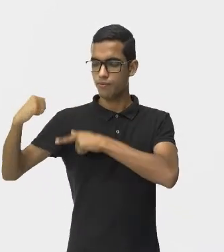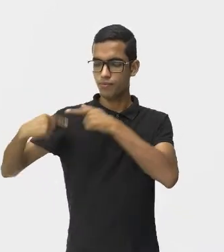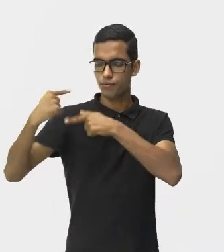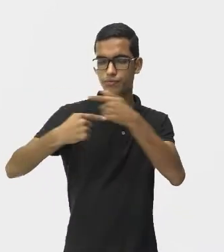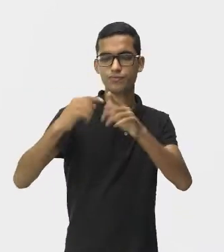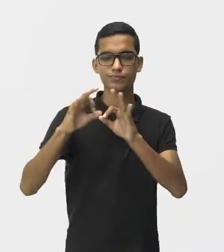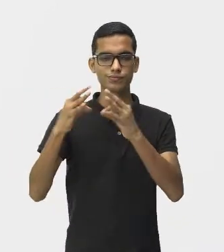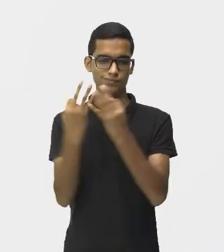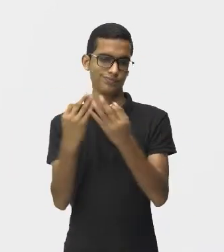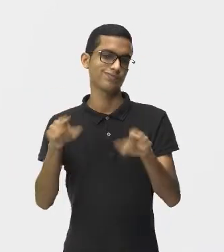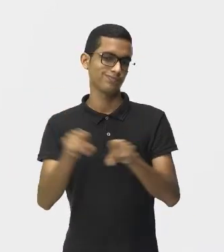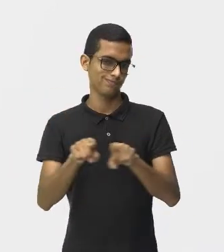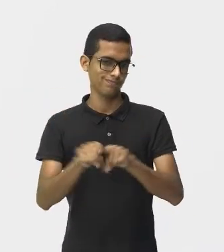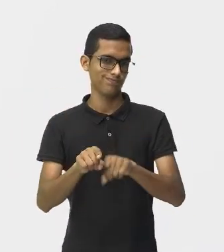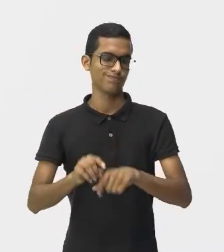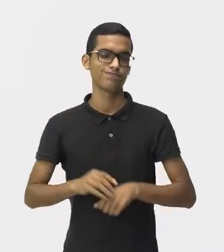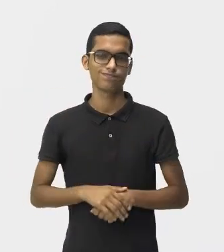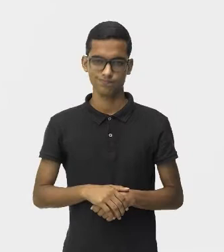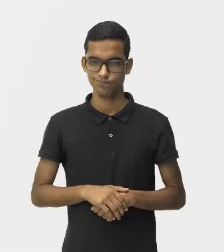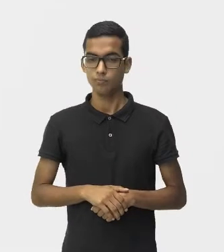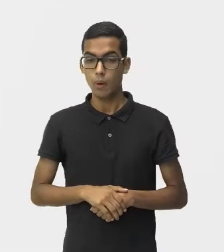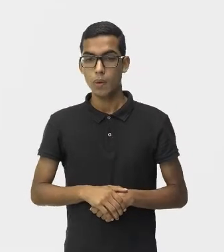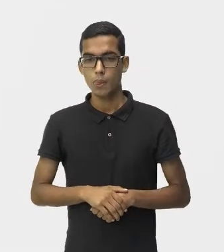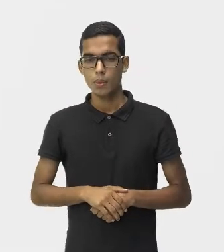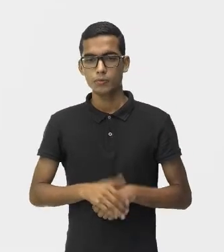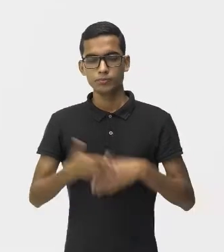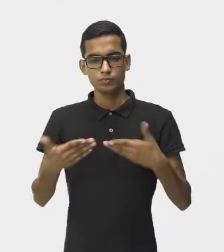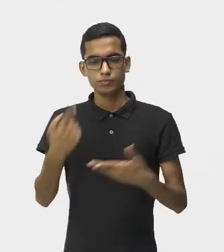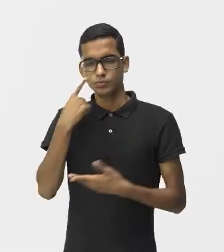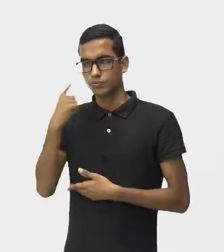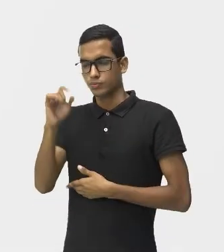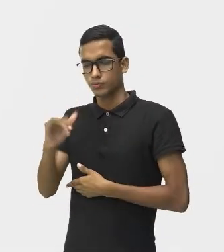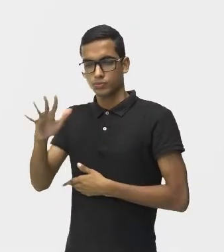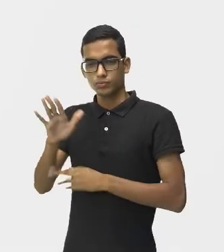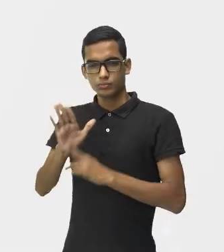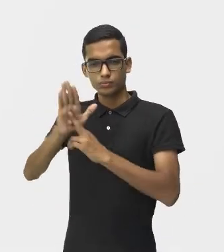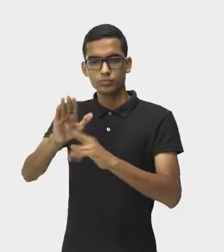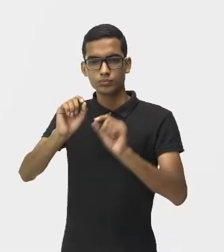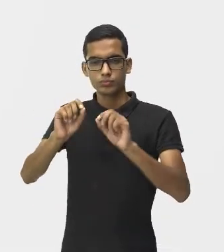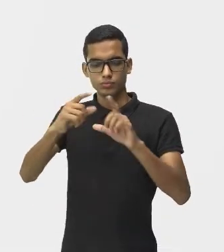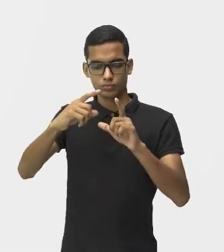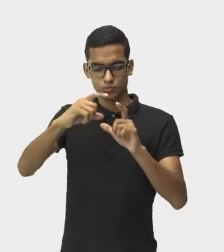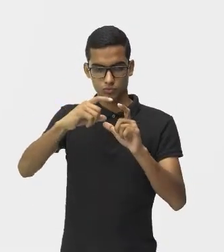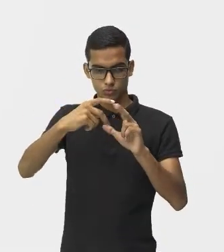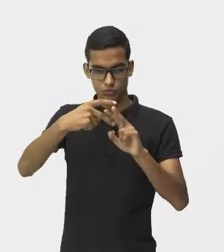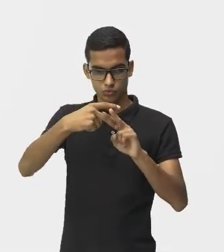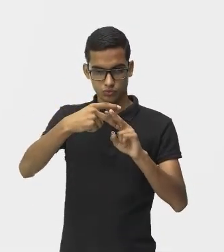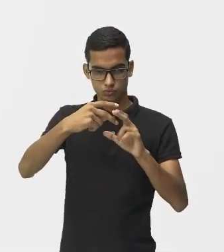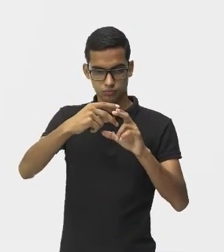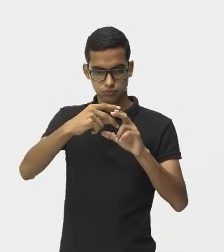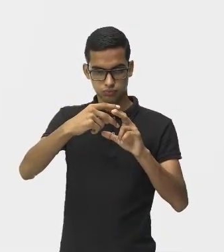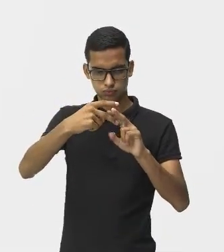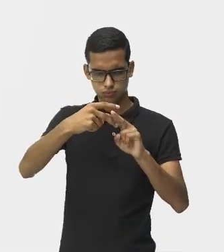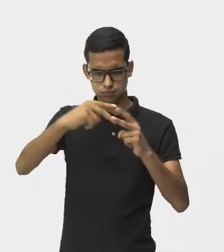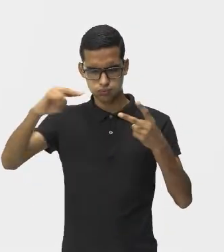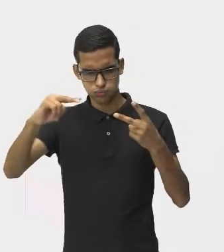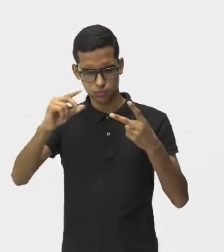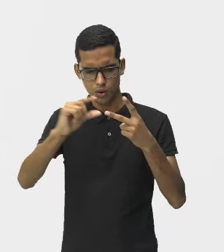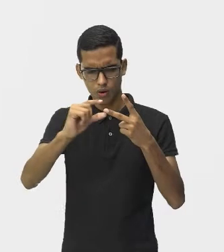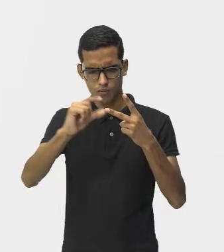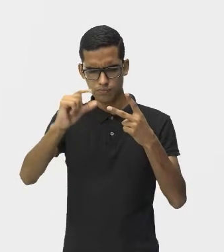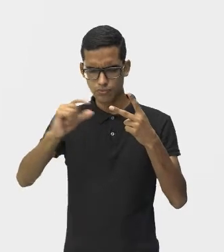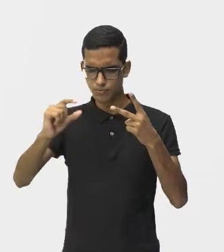cromossomo e observem que aqui, ó, ela representa os genes, tá? Alguns genes. E ela tem aqui